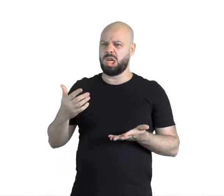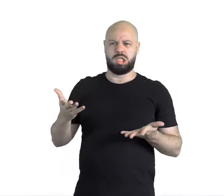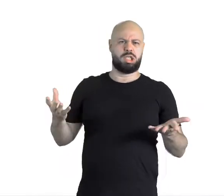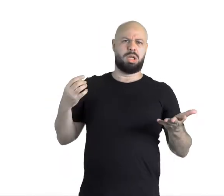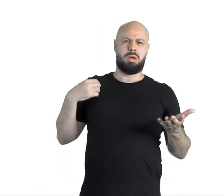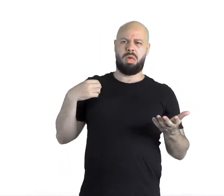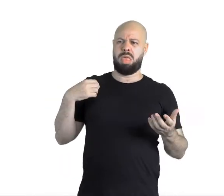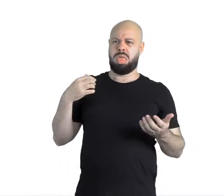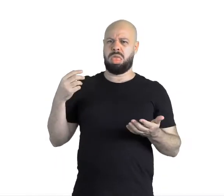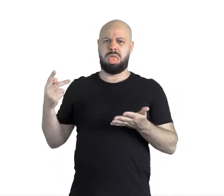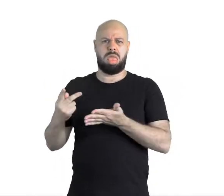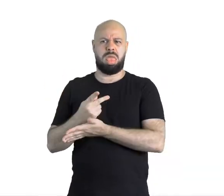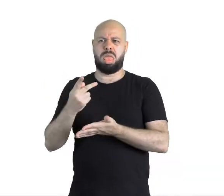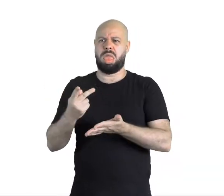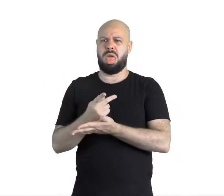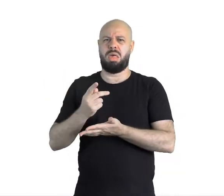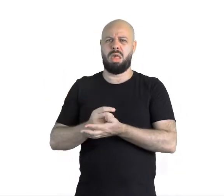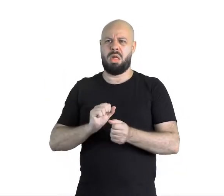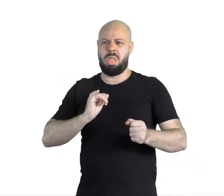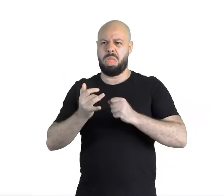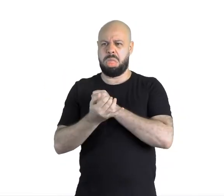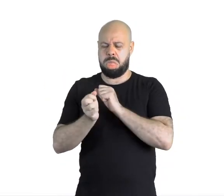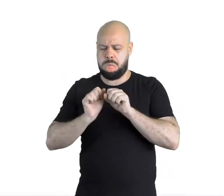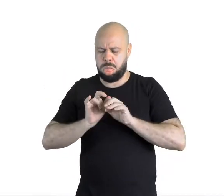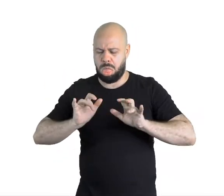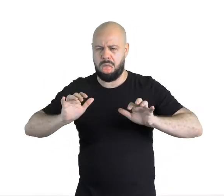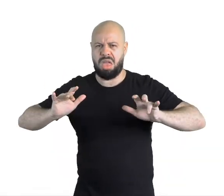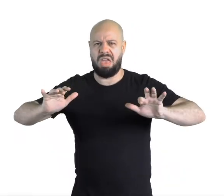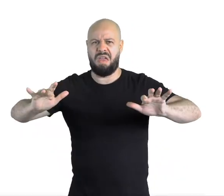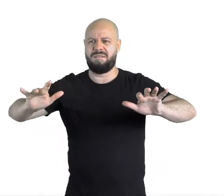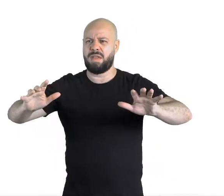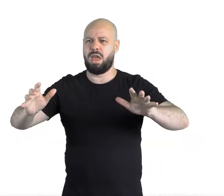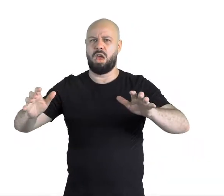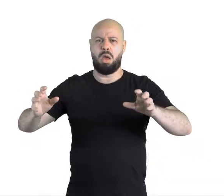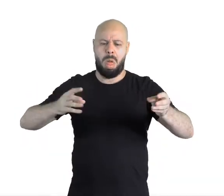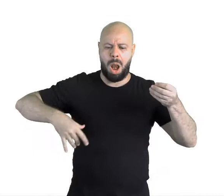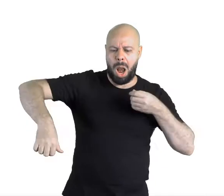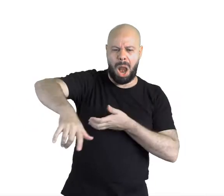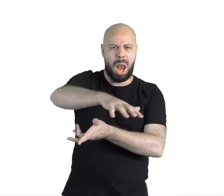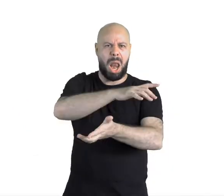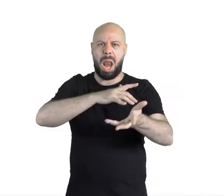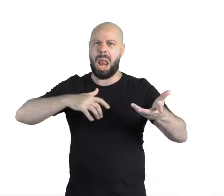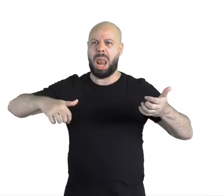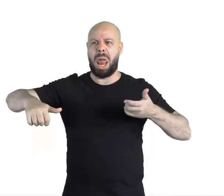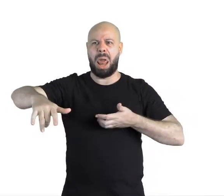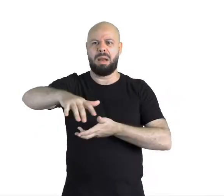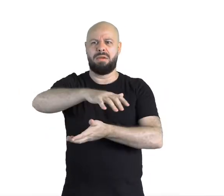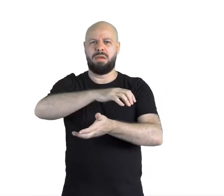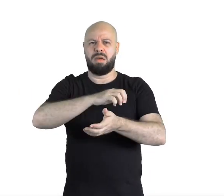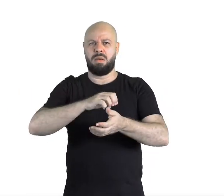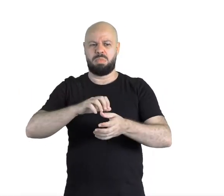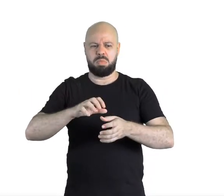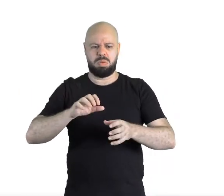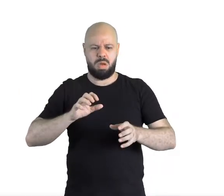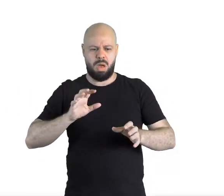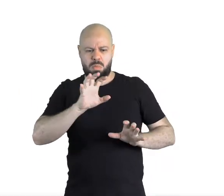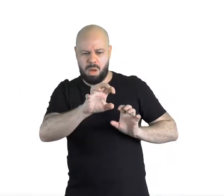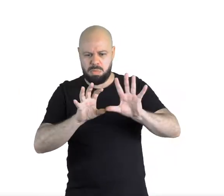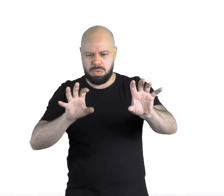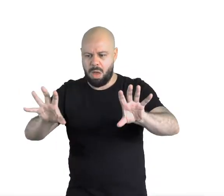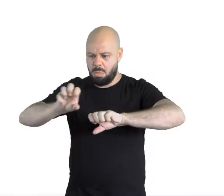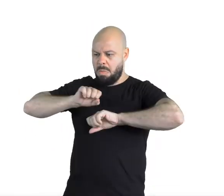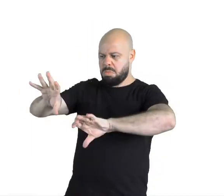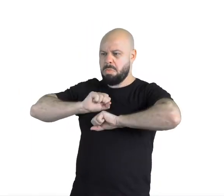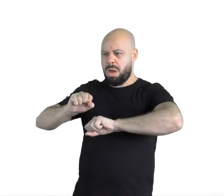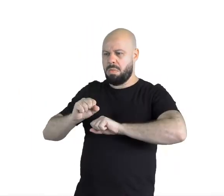total. Um tal de coronavírus fez rebuliço geral. Tá pegando o povo todo essa infecção